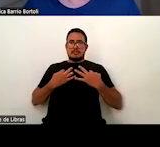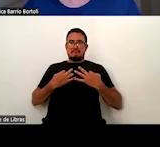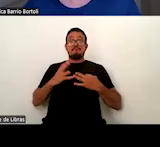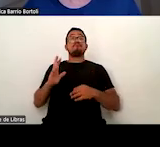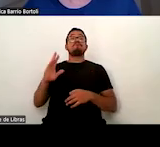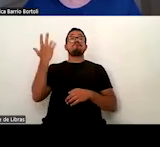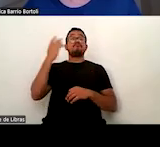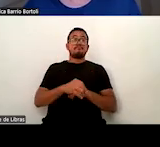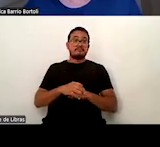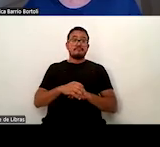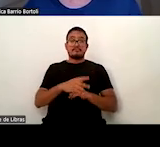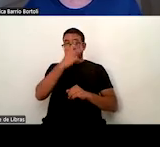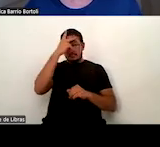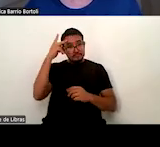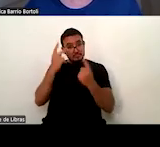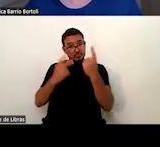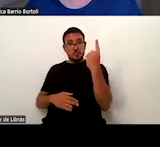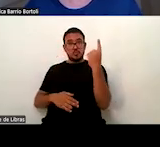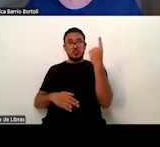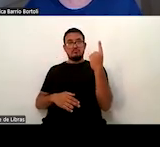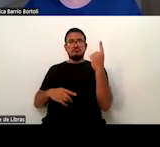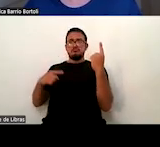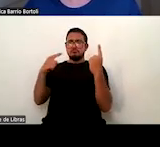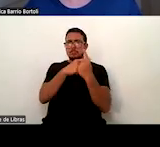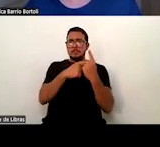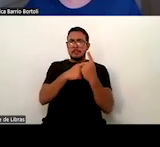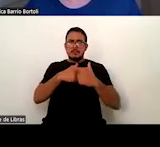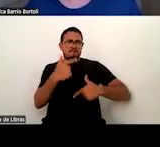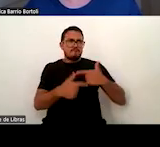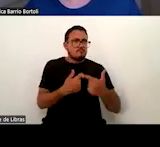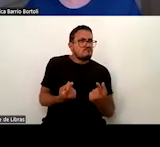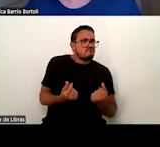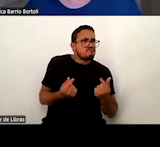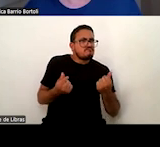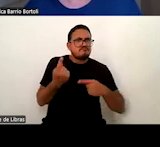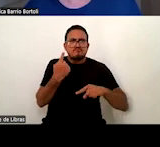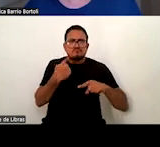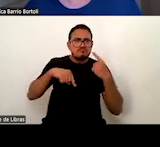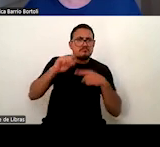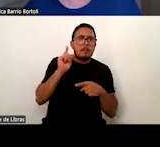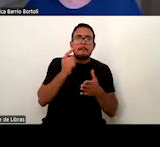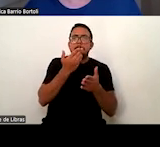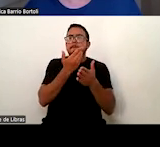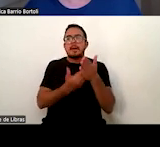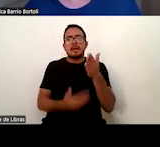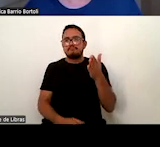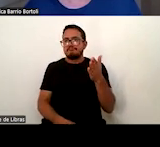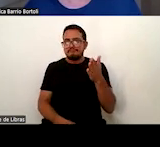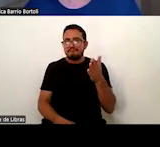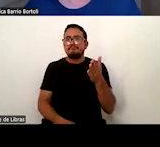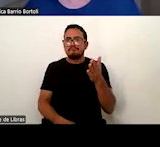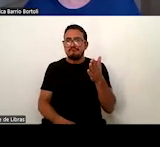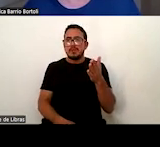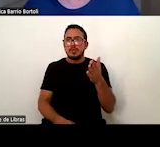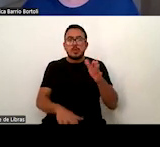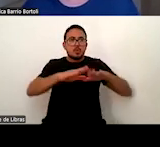vida produtiva. Isso gera um impacto econômico também. Então, em 2022, que foi feio, quando foram